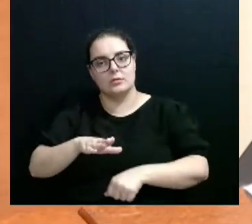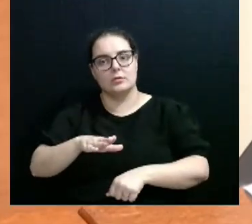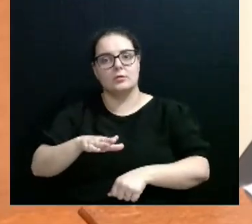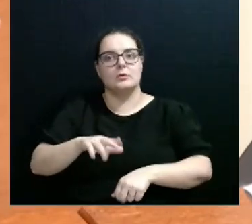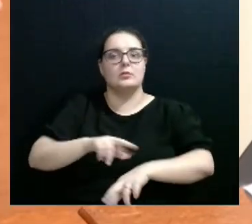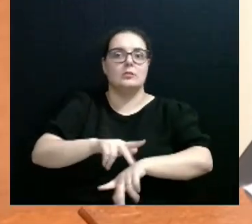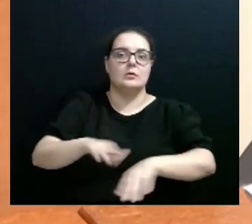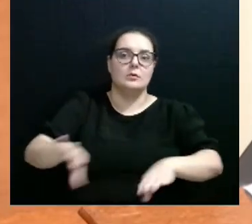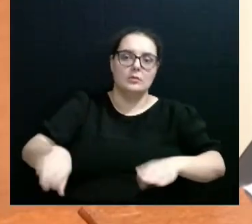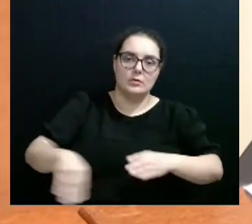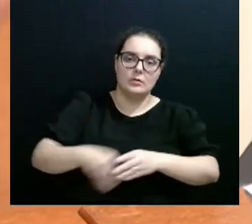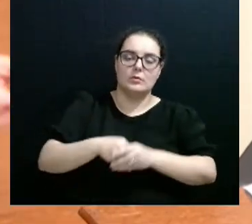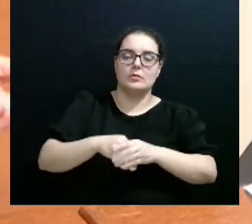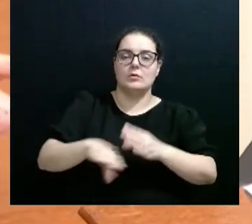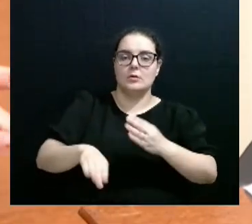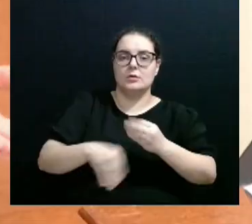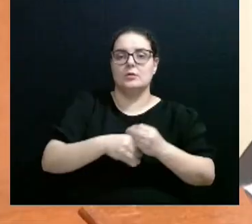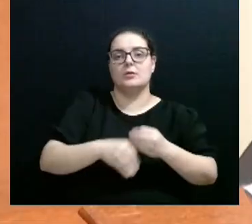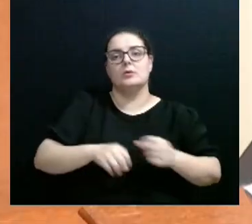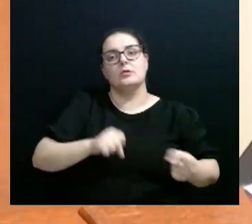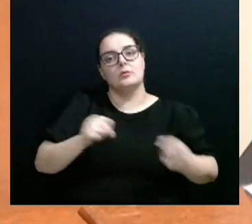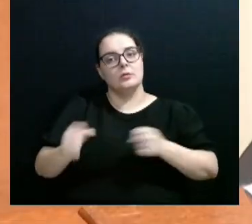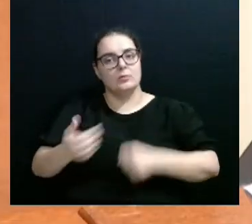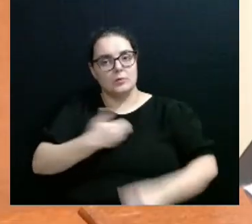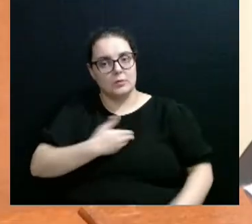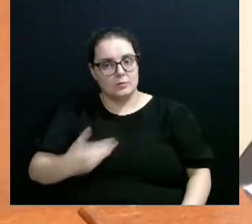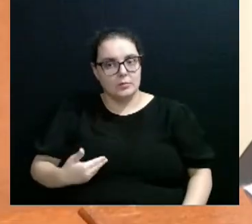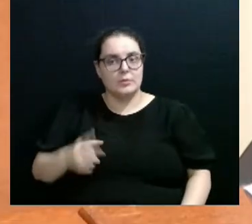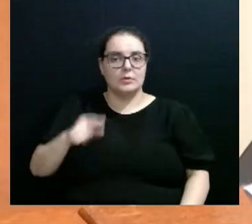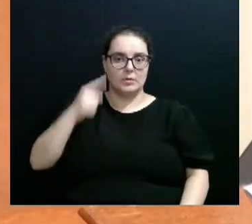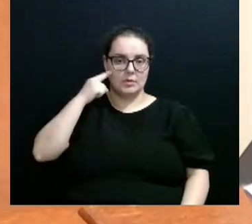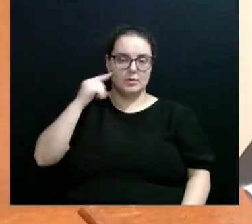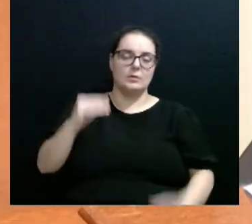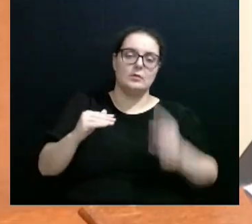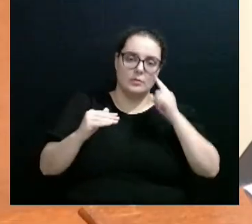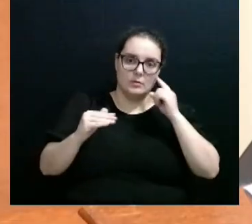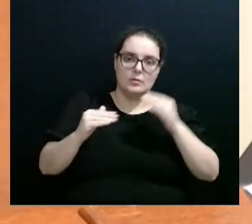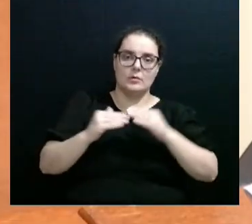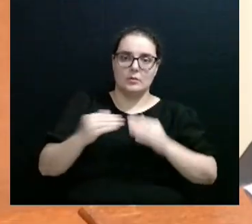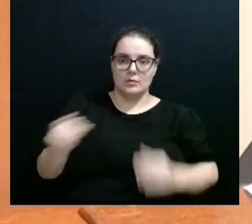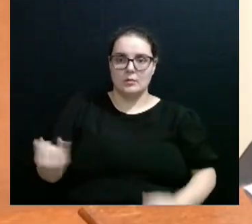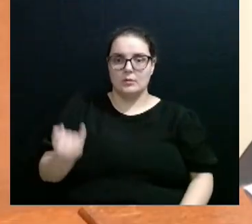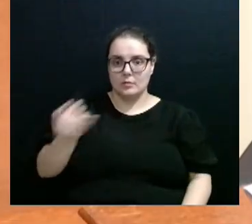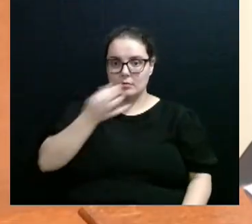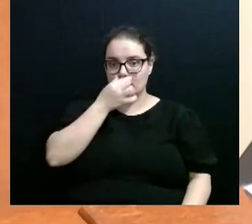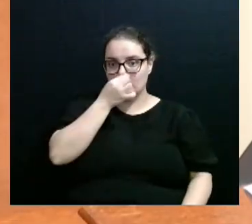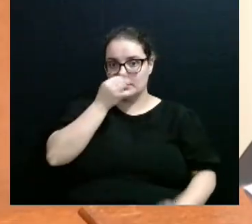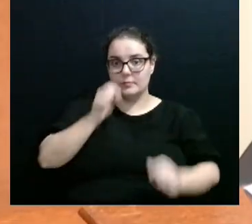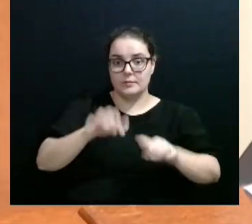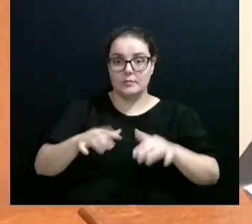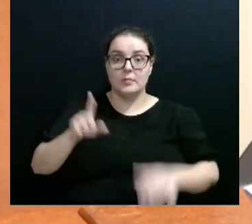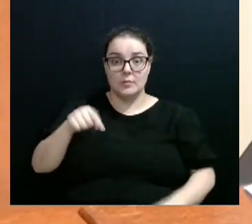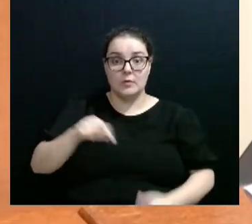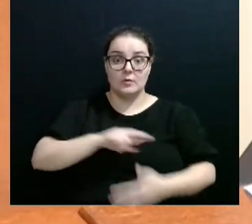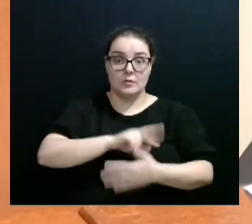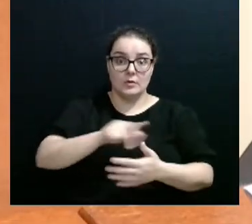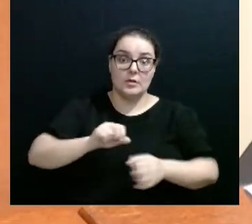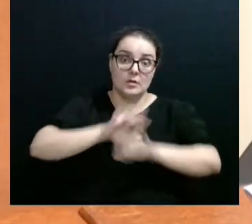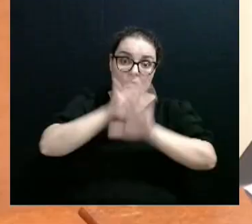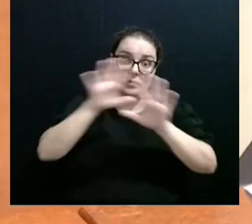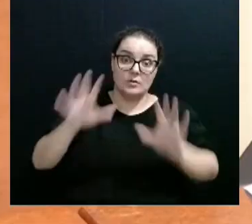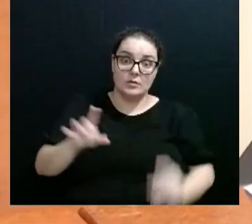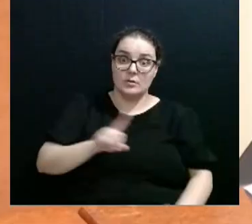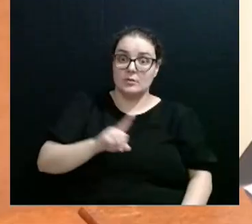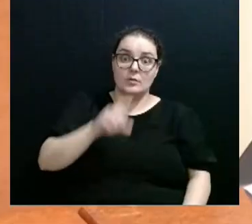Poder Público entendeu que é coerente de acordo com a audiência que foi aqui. E um desses é deixar claro que não é sábado e domingo